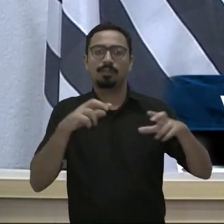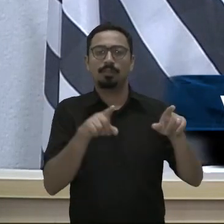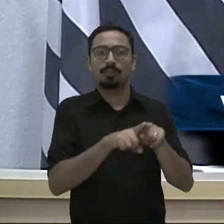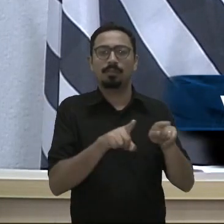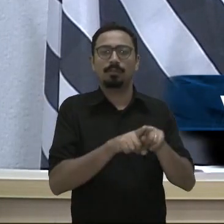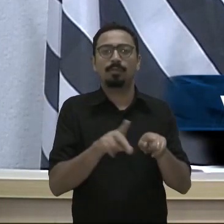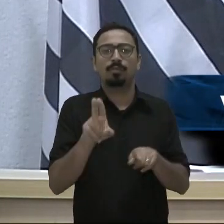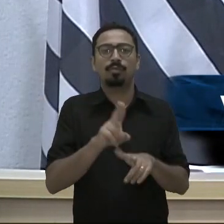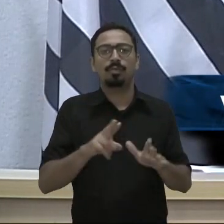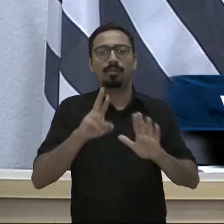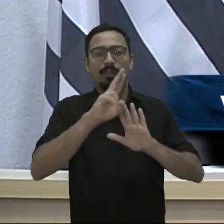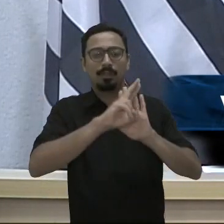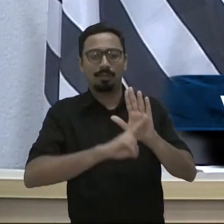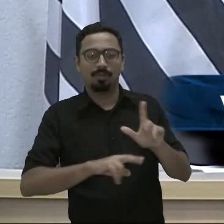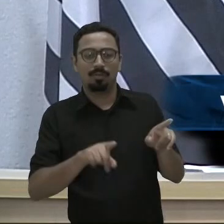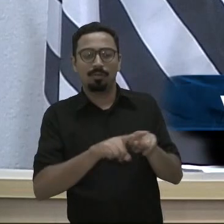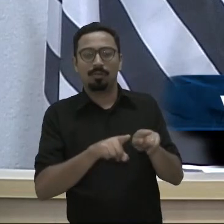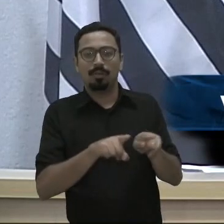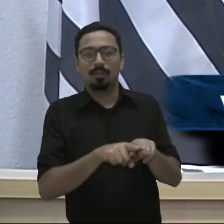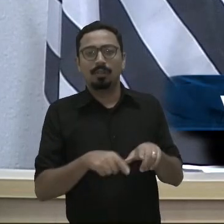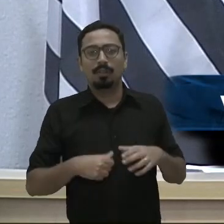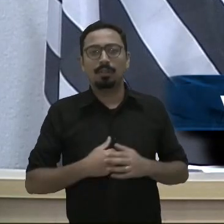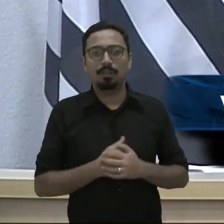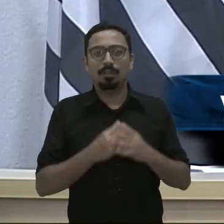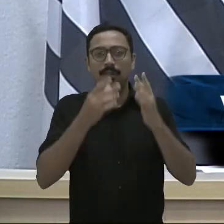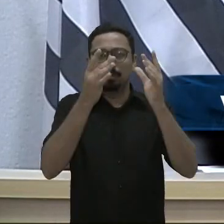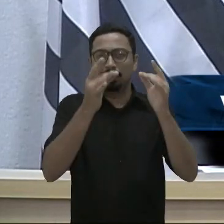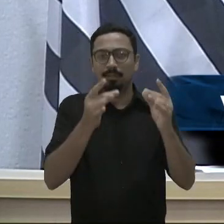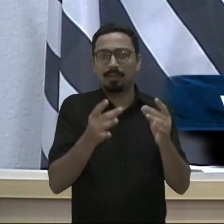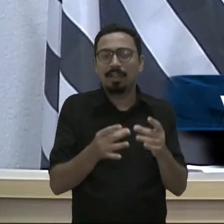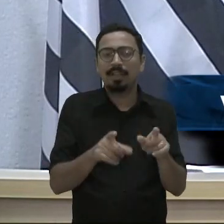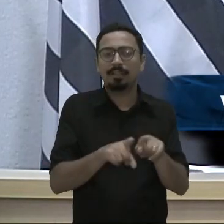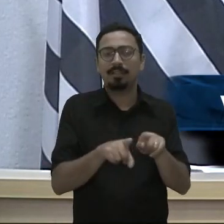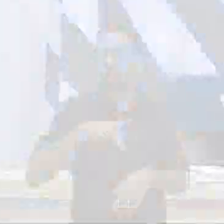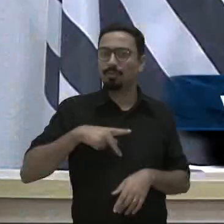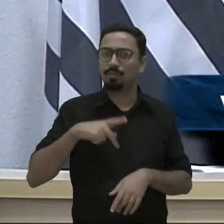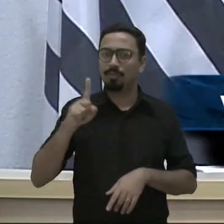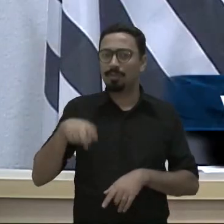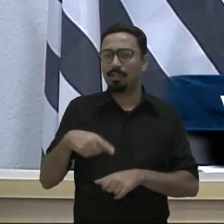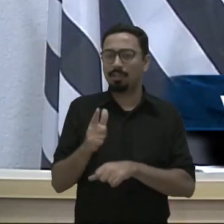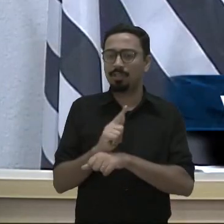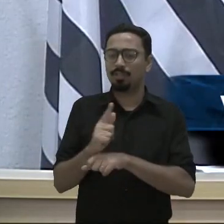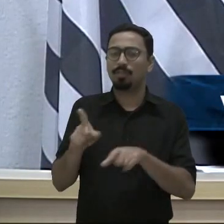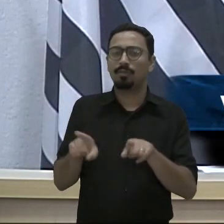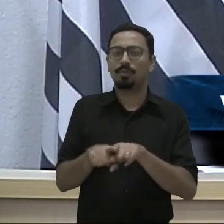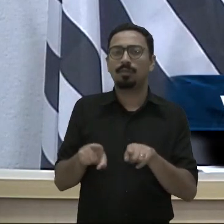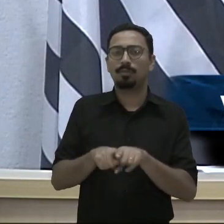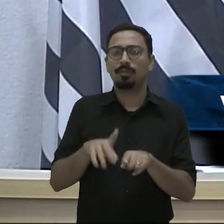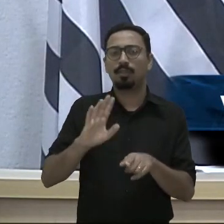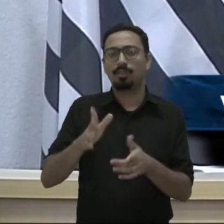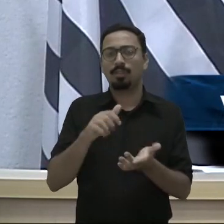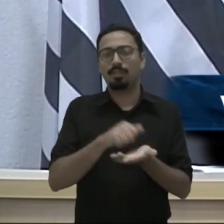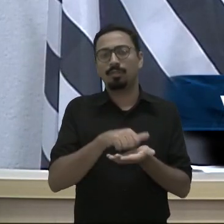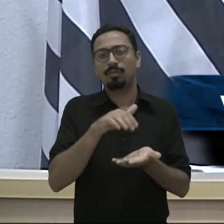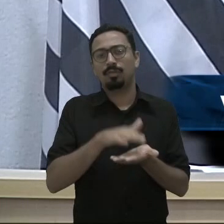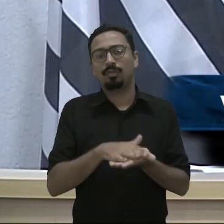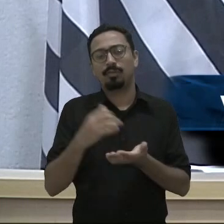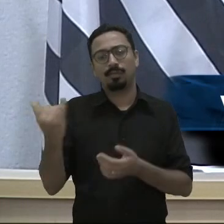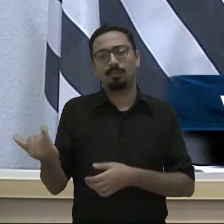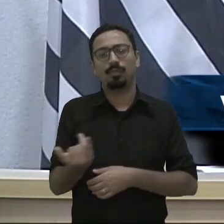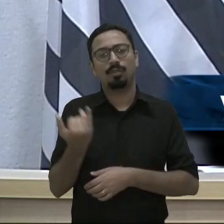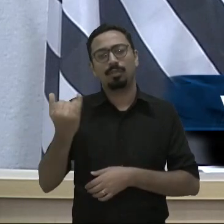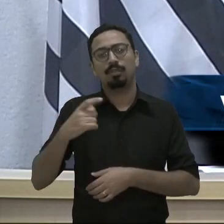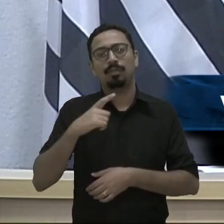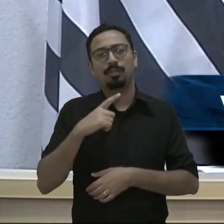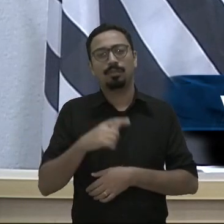seus relatórios, né? Relatórios minuciosos, criteriosos. Uma coisa que eu anotei, que eu achei extremamente